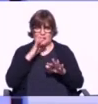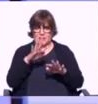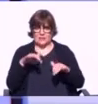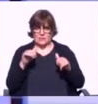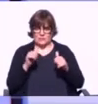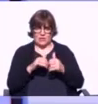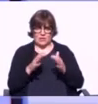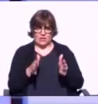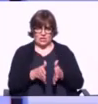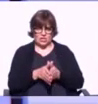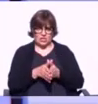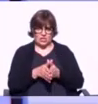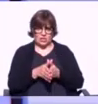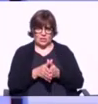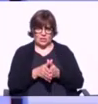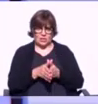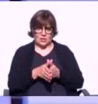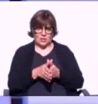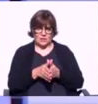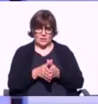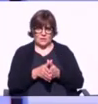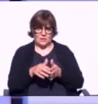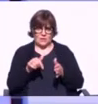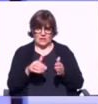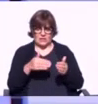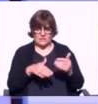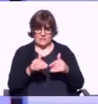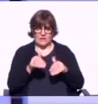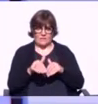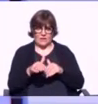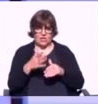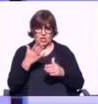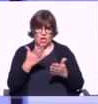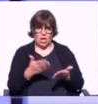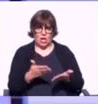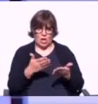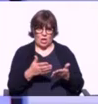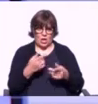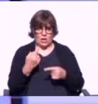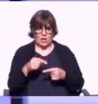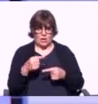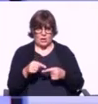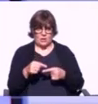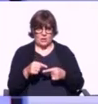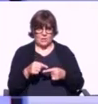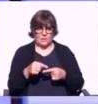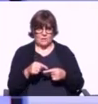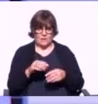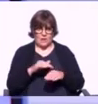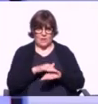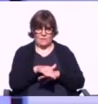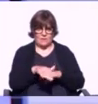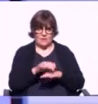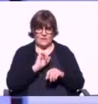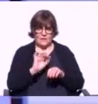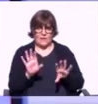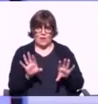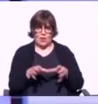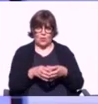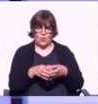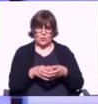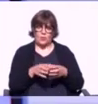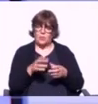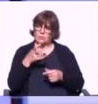Geral que vai decorrer ainda esta semana, só agora é que houve este avançar sobre este grupo. Portanto, não deixa